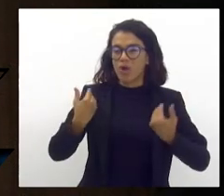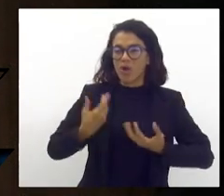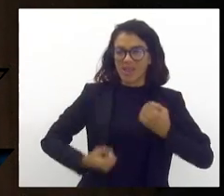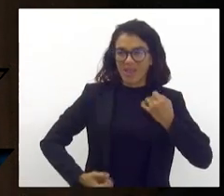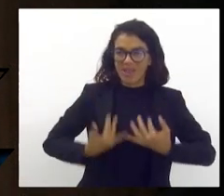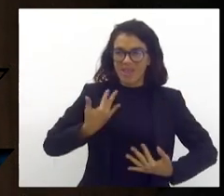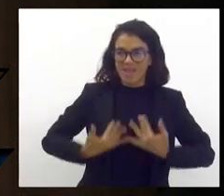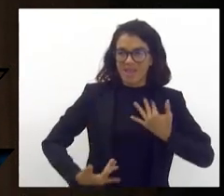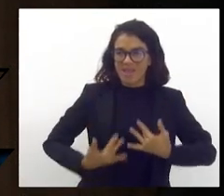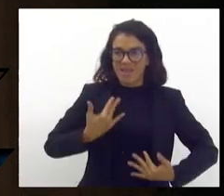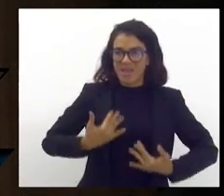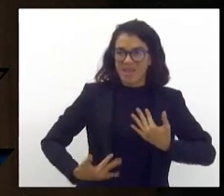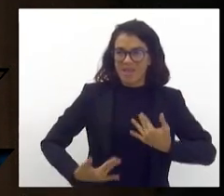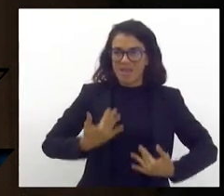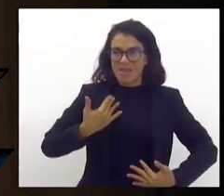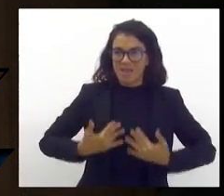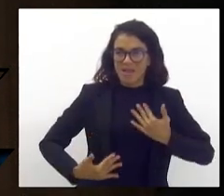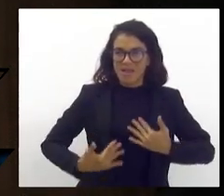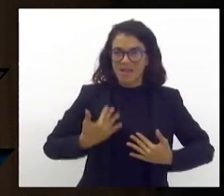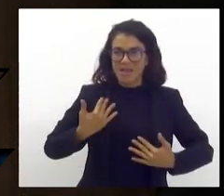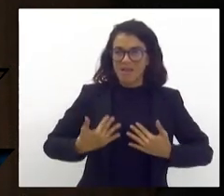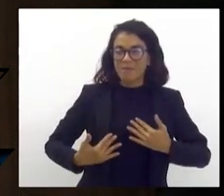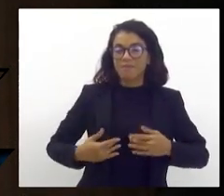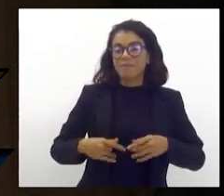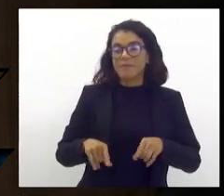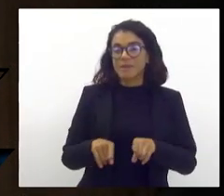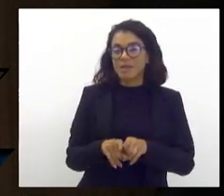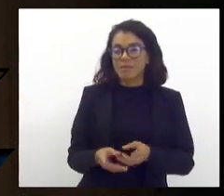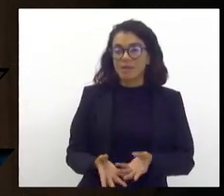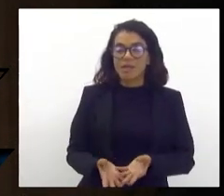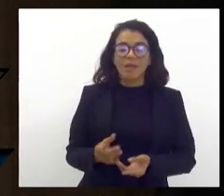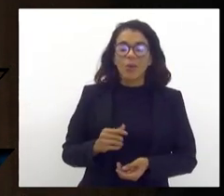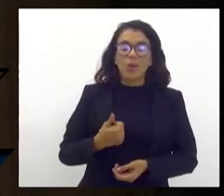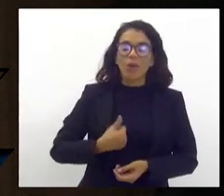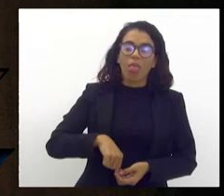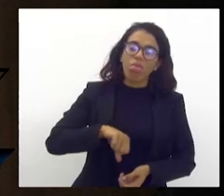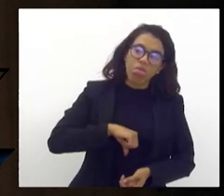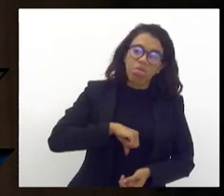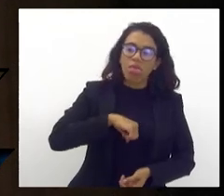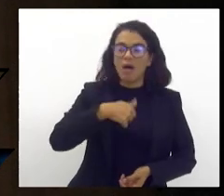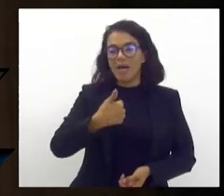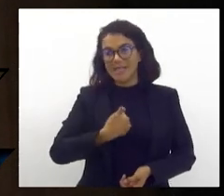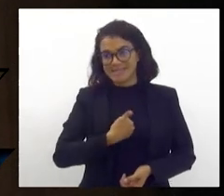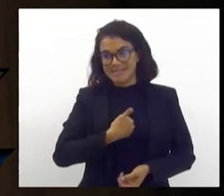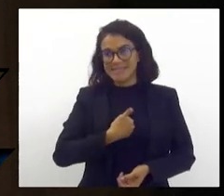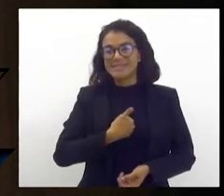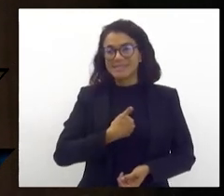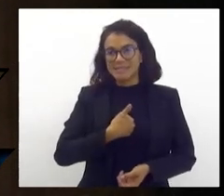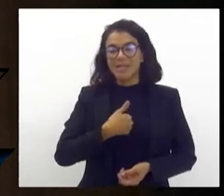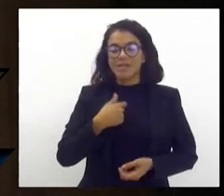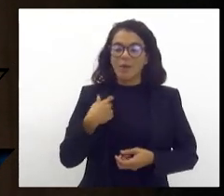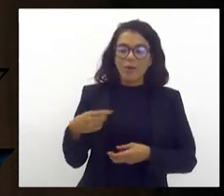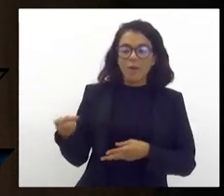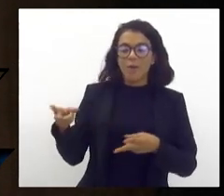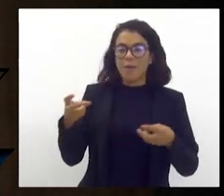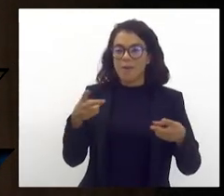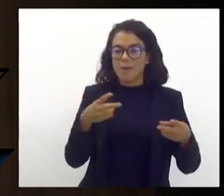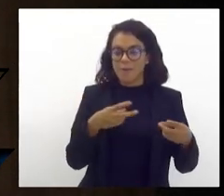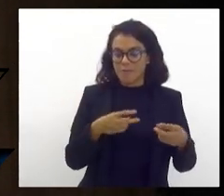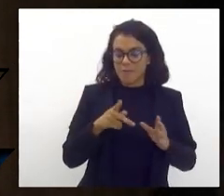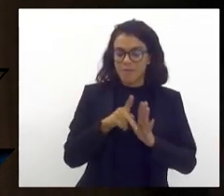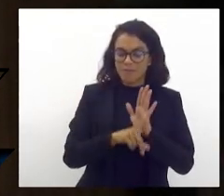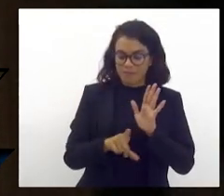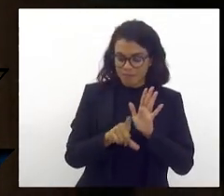queimadura, o que pode trazer dentro da autoestima da mulher. E hoje eu vejo esse projeto aí que